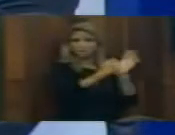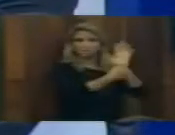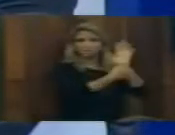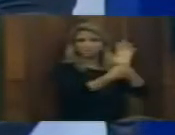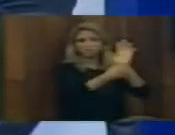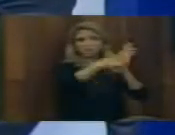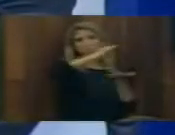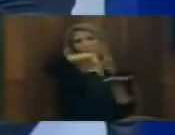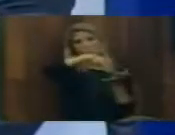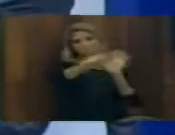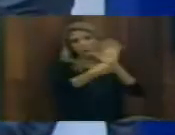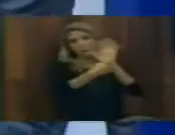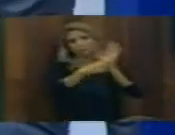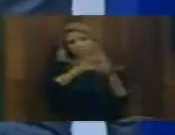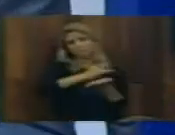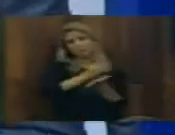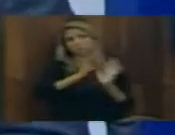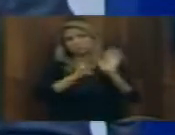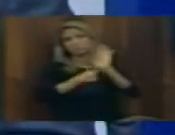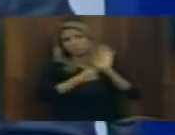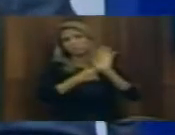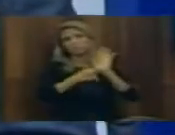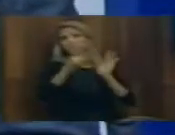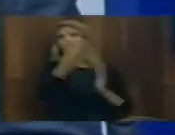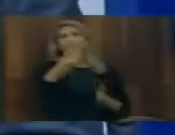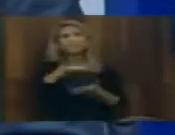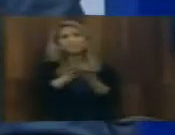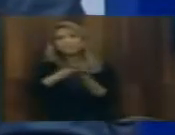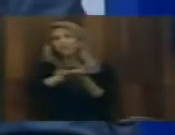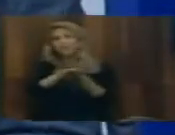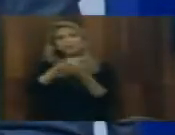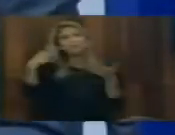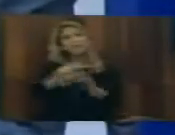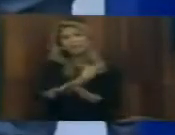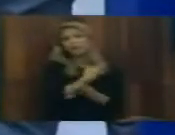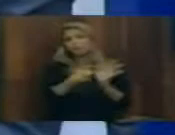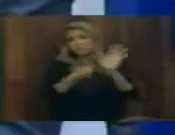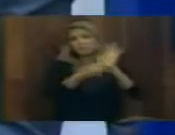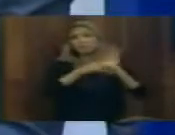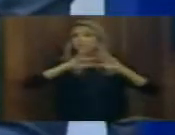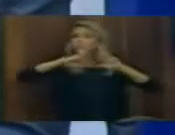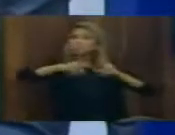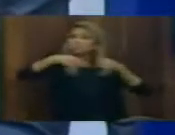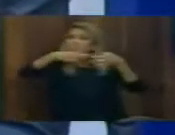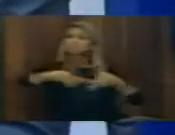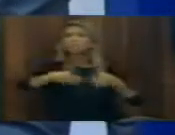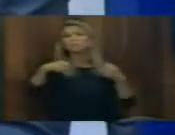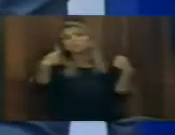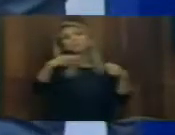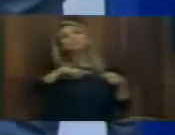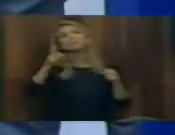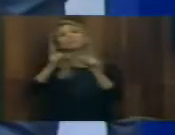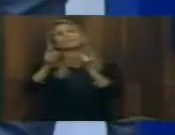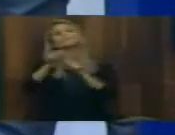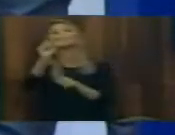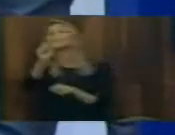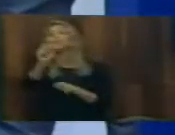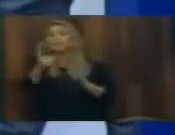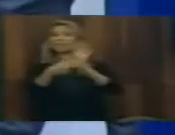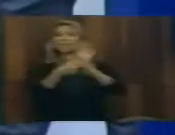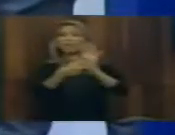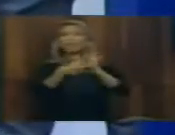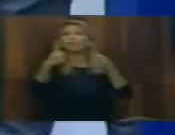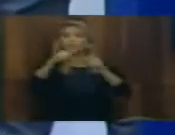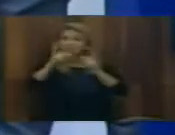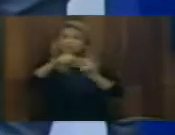Então não há nenhum ato irregular, porque somente é cumprir. Cumprir o que foi